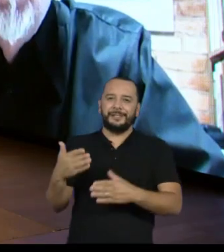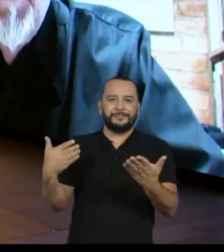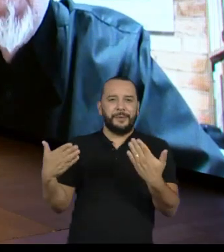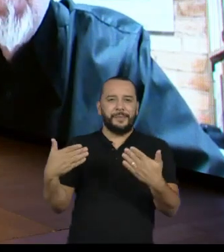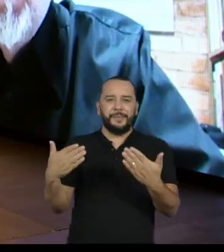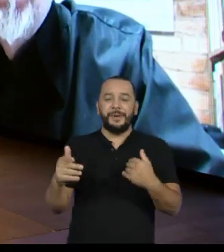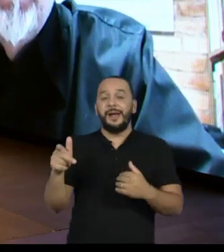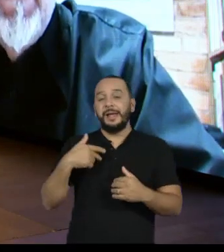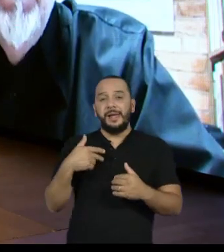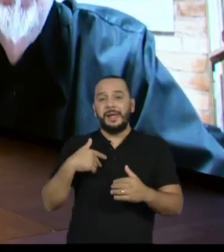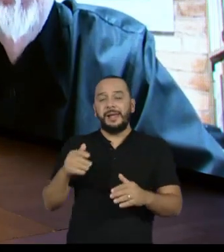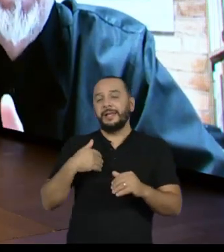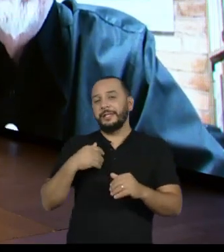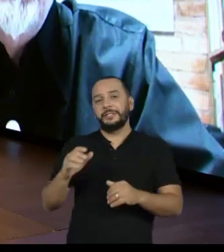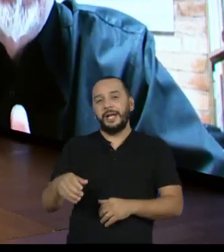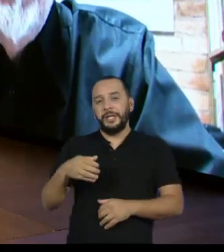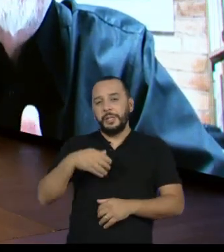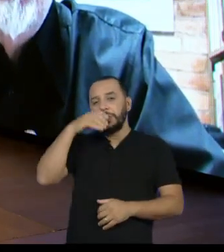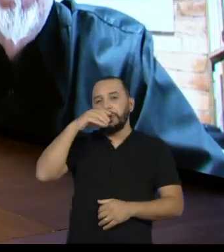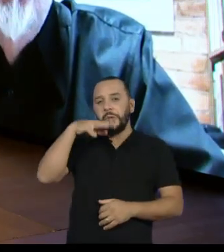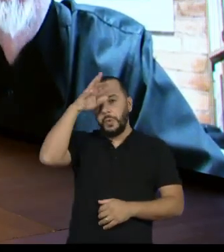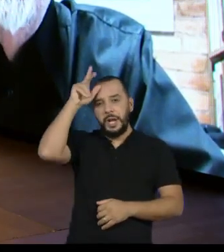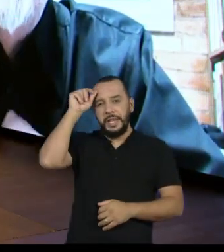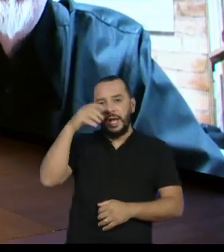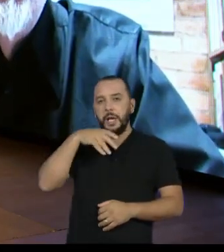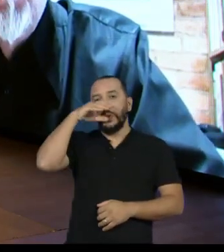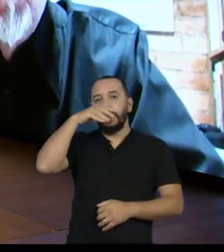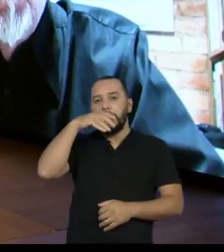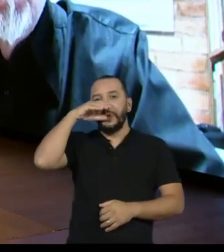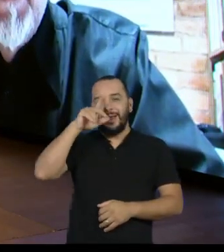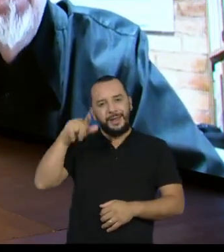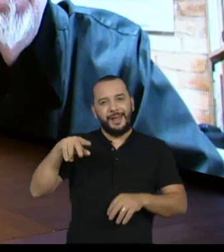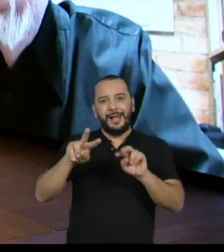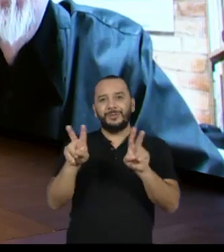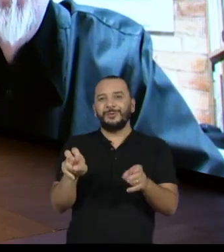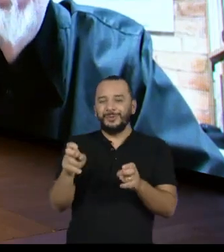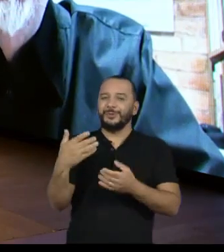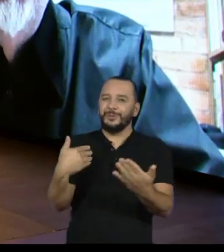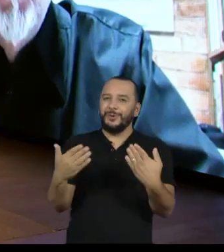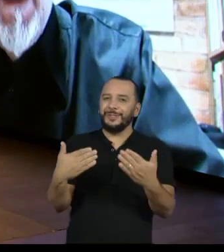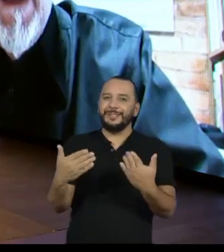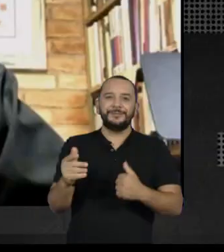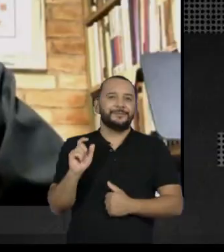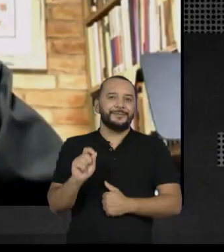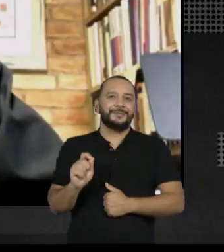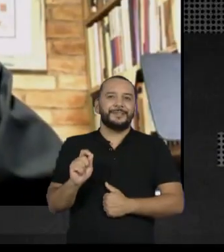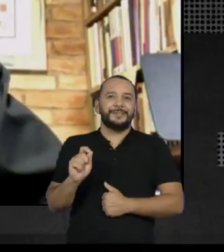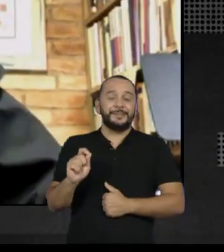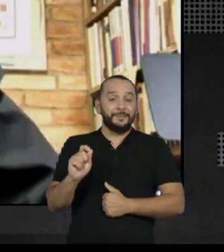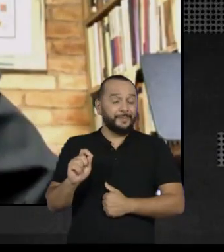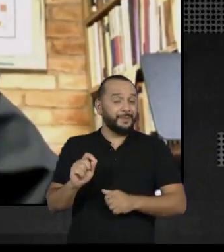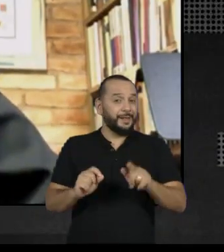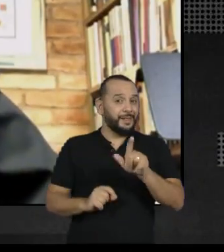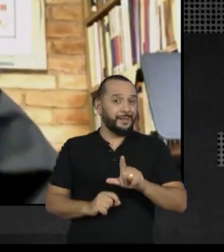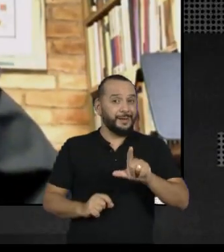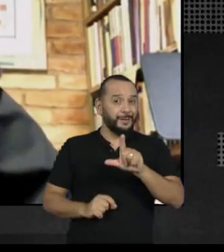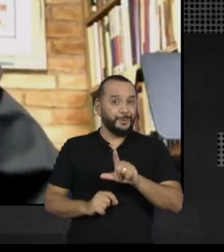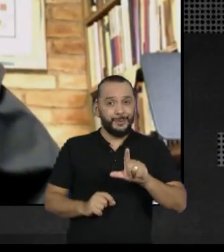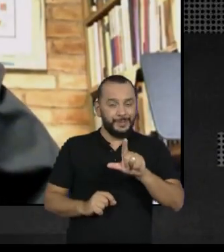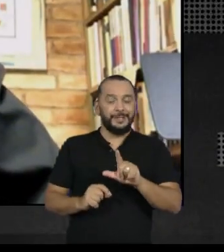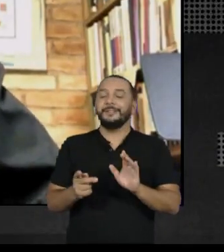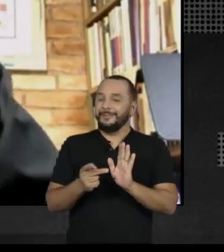liberdade criativa do que um texto de dramaturgia? Esse era o nosso foco de conversa com Antunes. Aquelas tardes